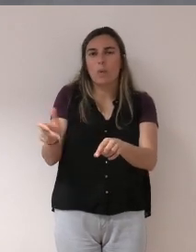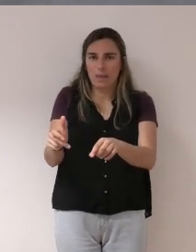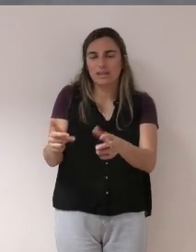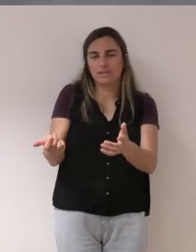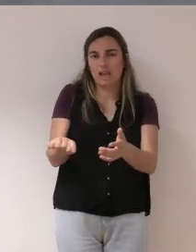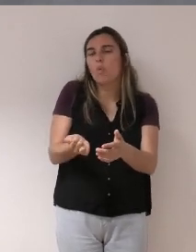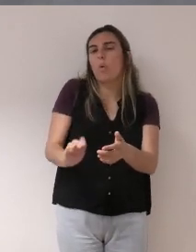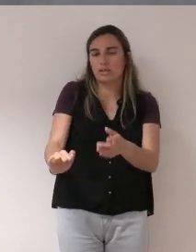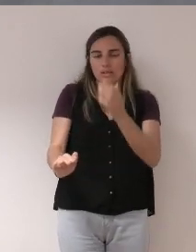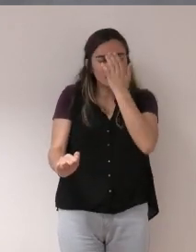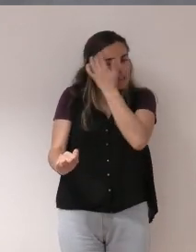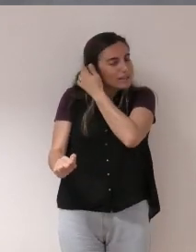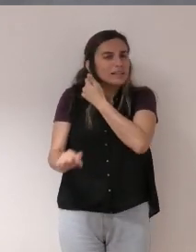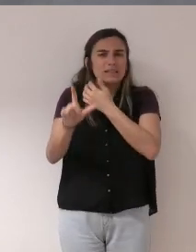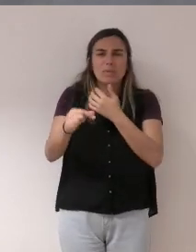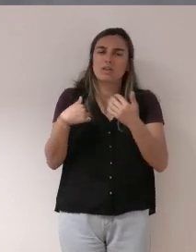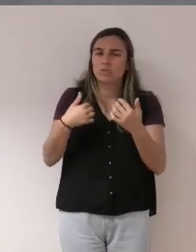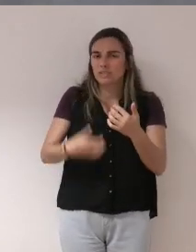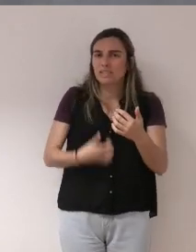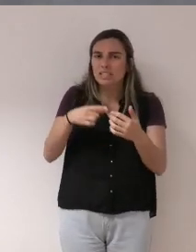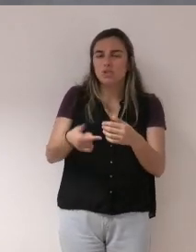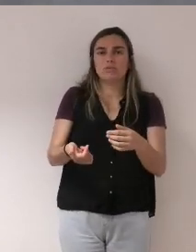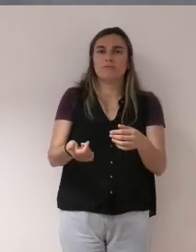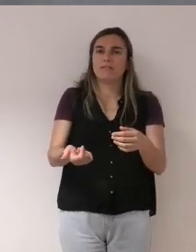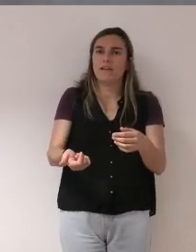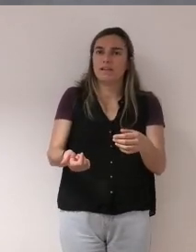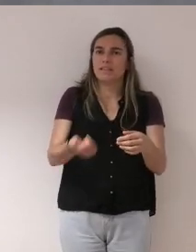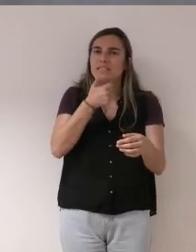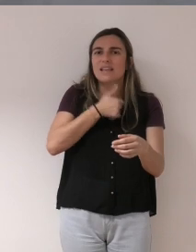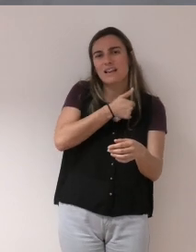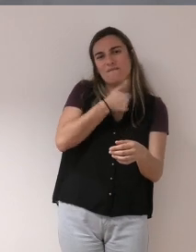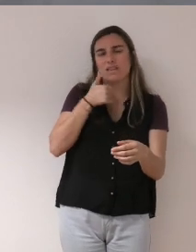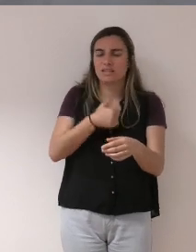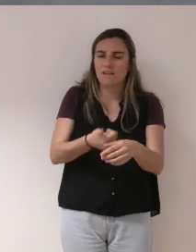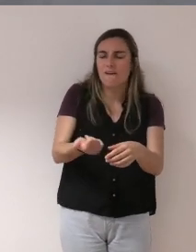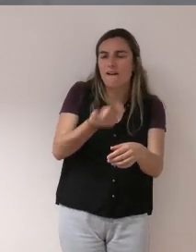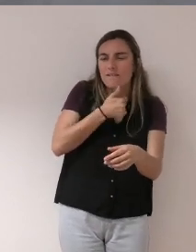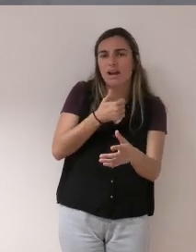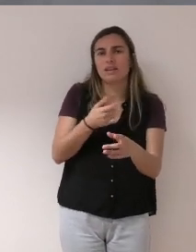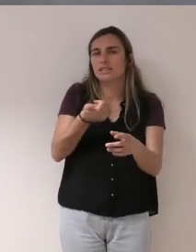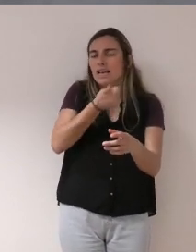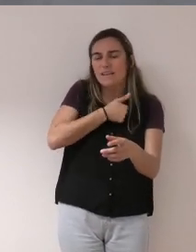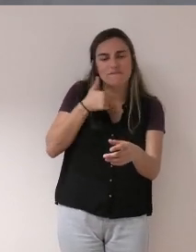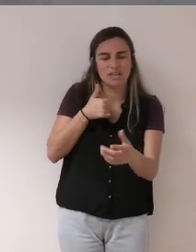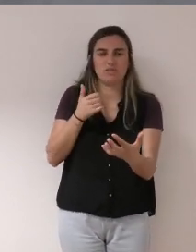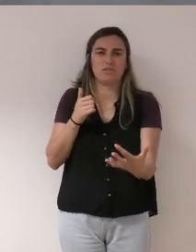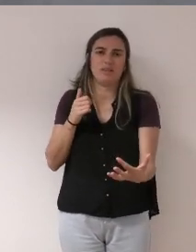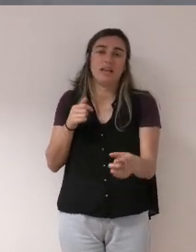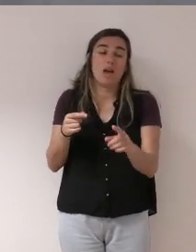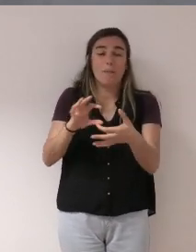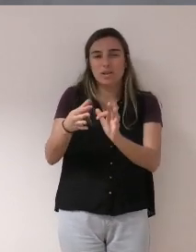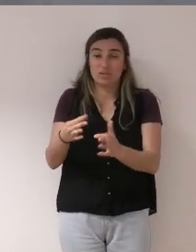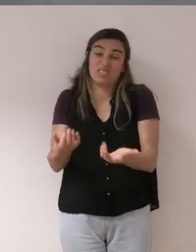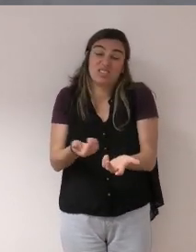René Girard sobre o sacrifício, sobre a sociedade dentro de uma lógica dessas, que é uma lógica um tanto trágica,